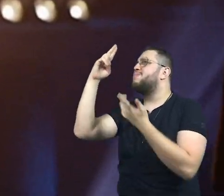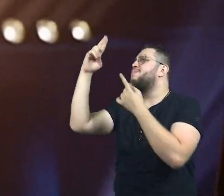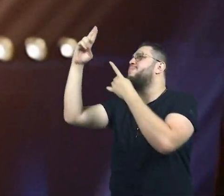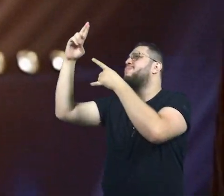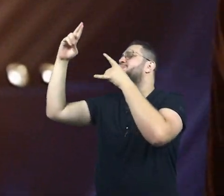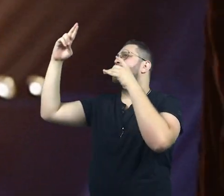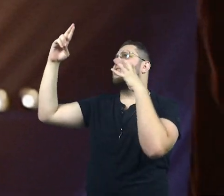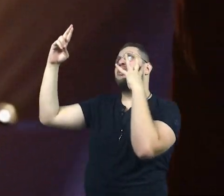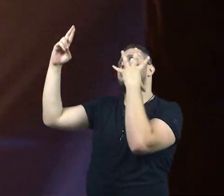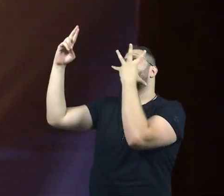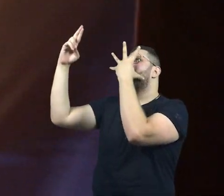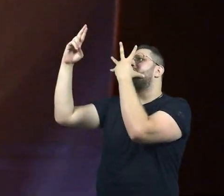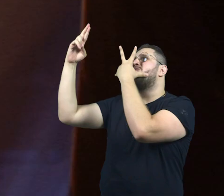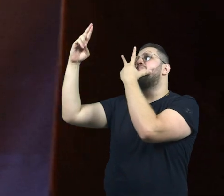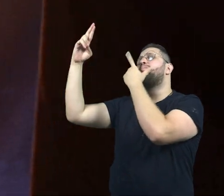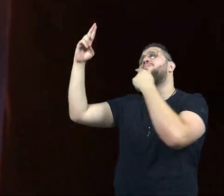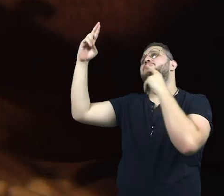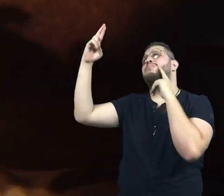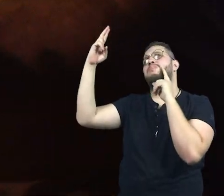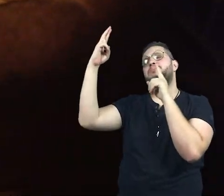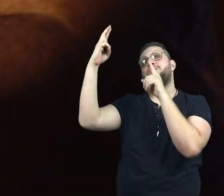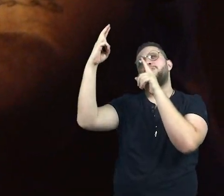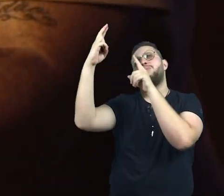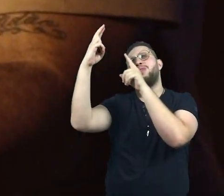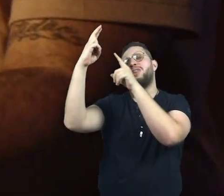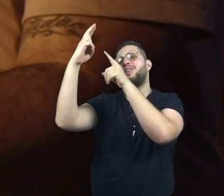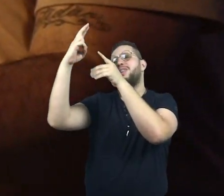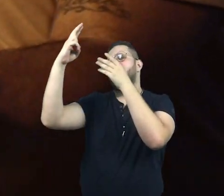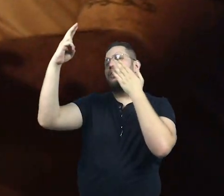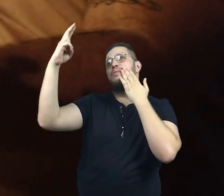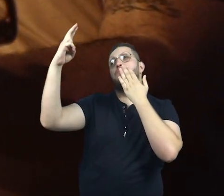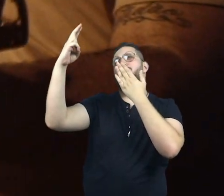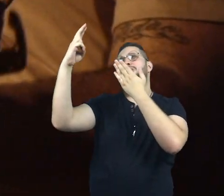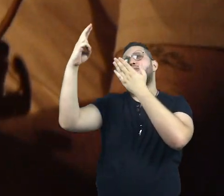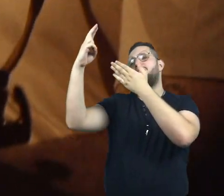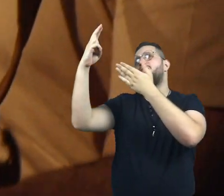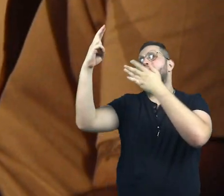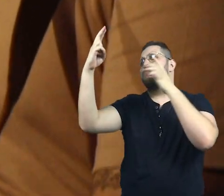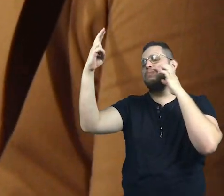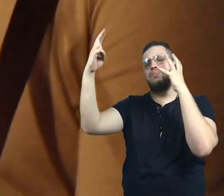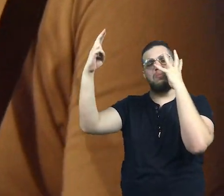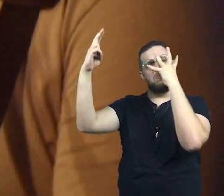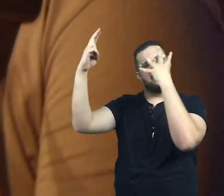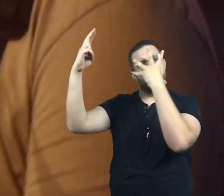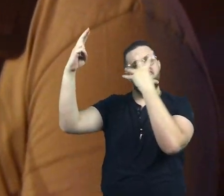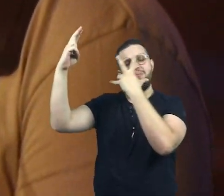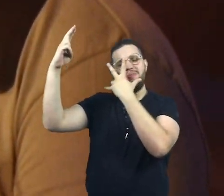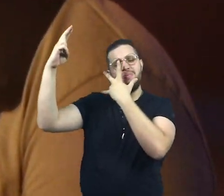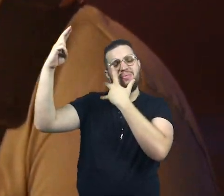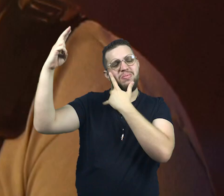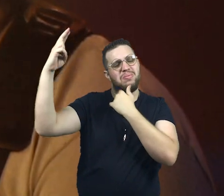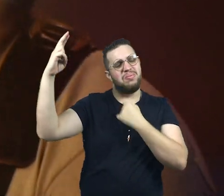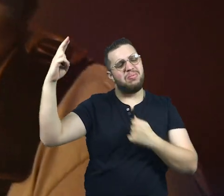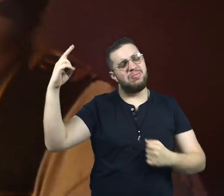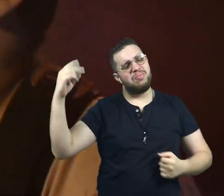oh, oh, dizer que és formoso, oh, oh.